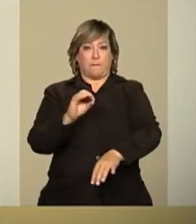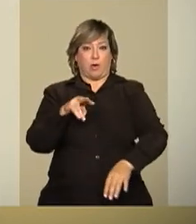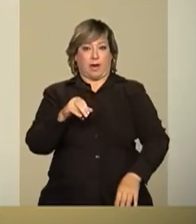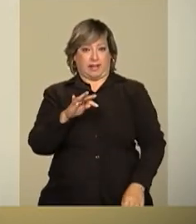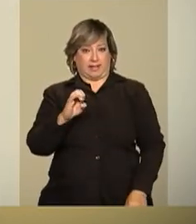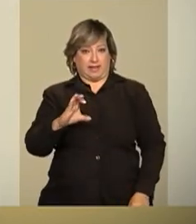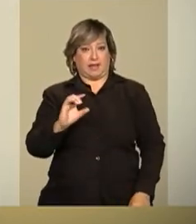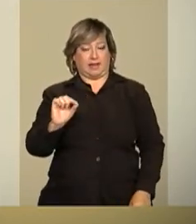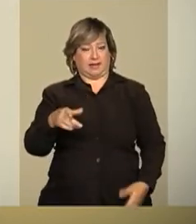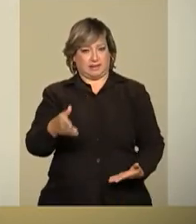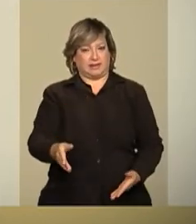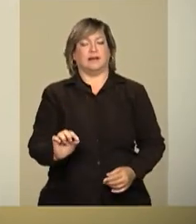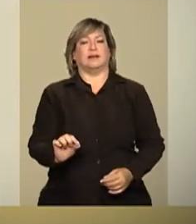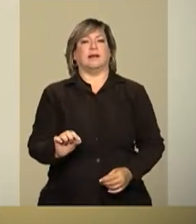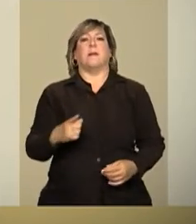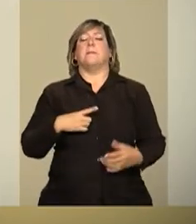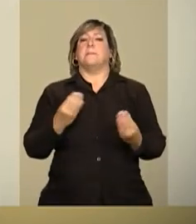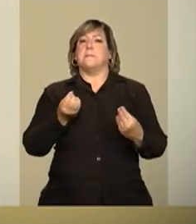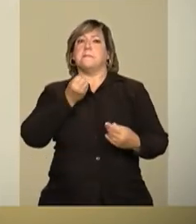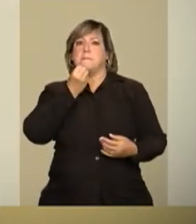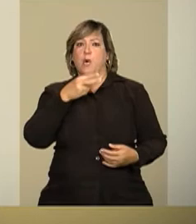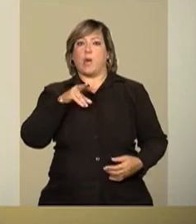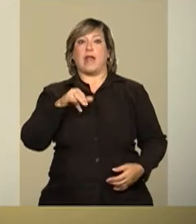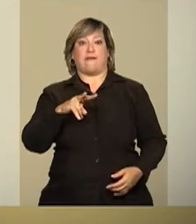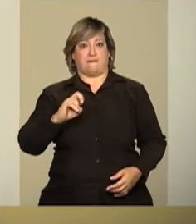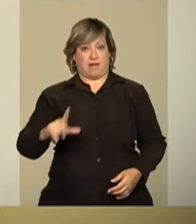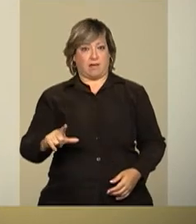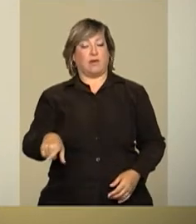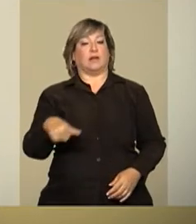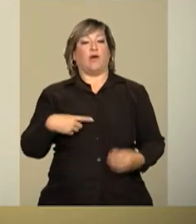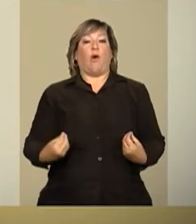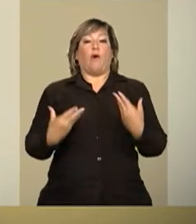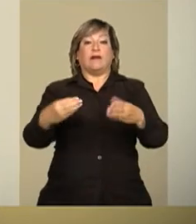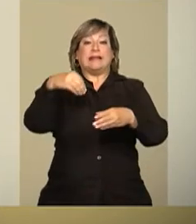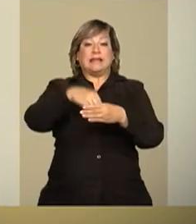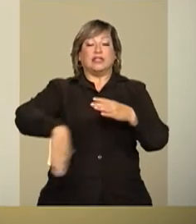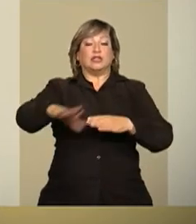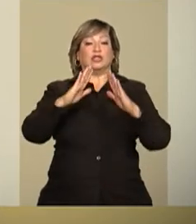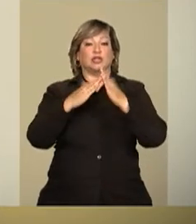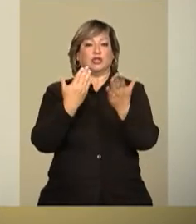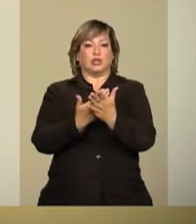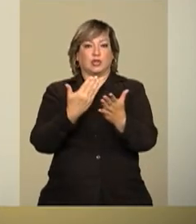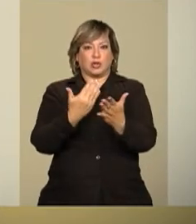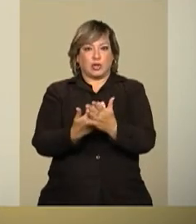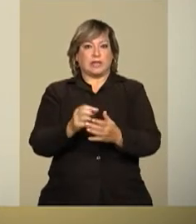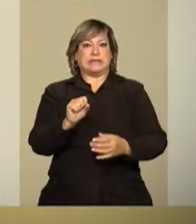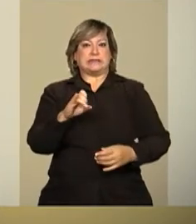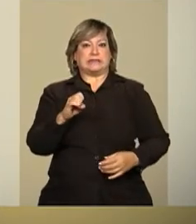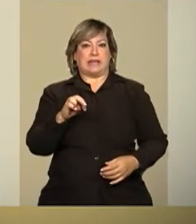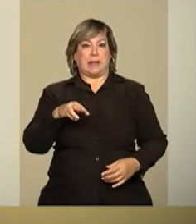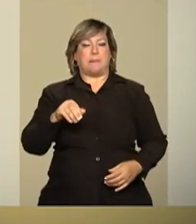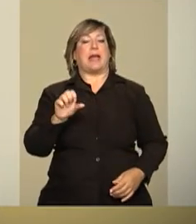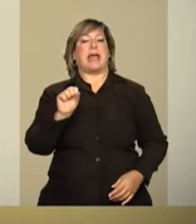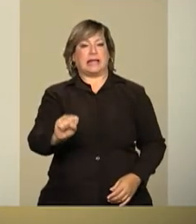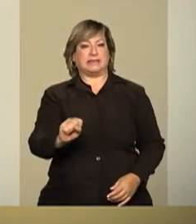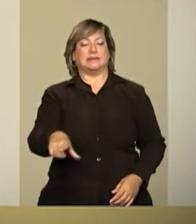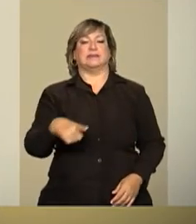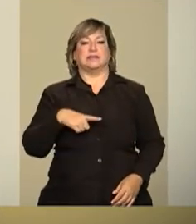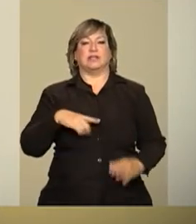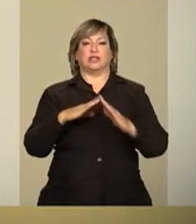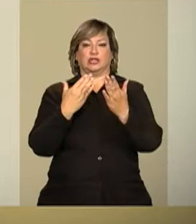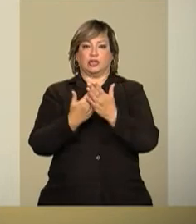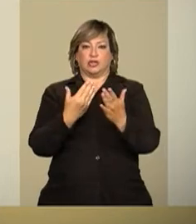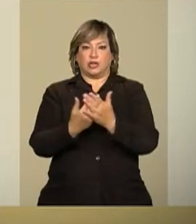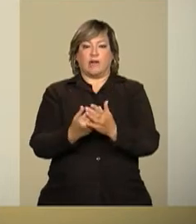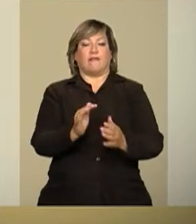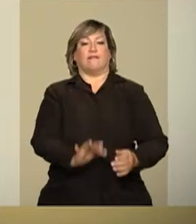Max são de muito bom nível oferecidos nas escolas do sistema S nas escolas técnicas federais